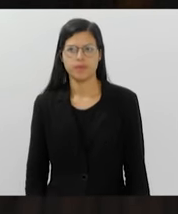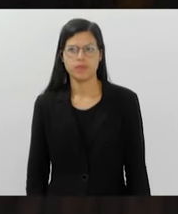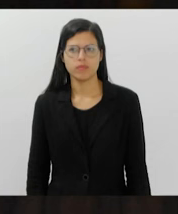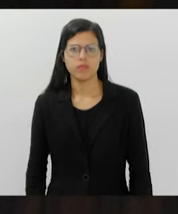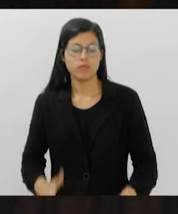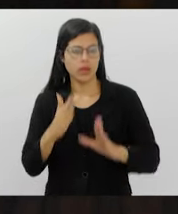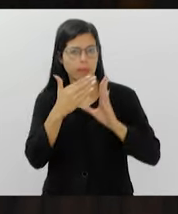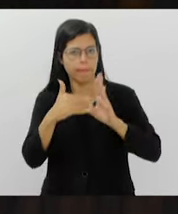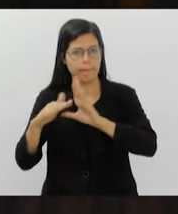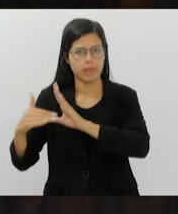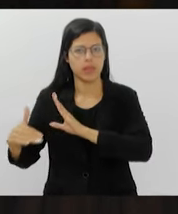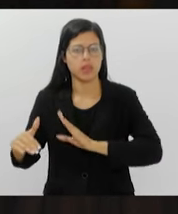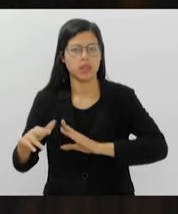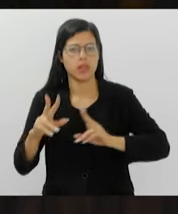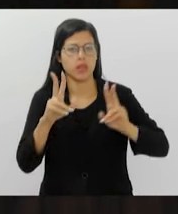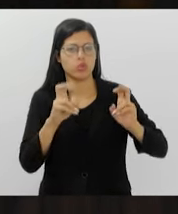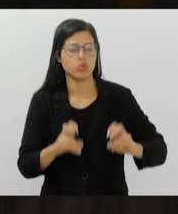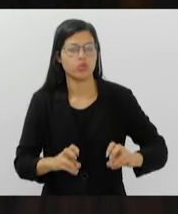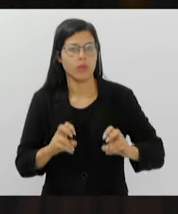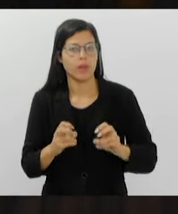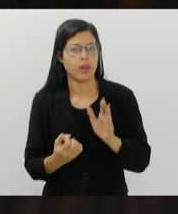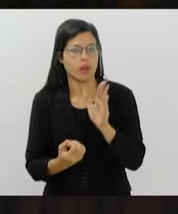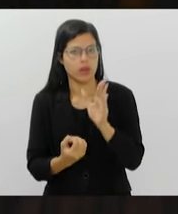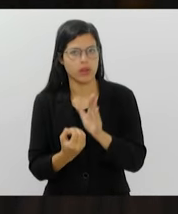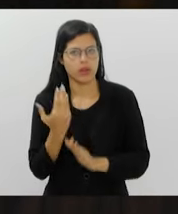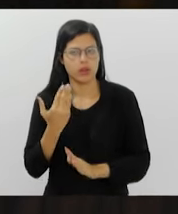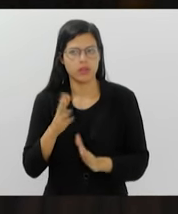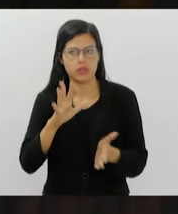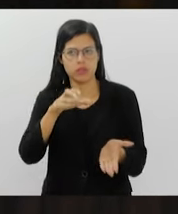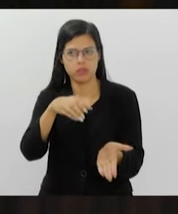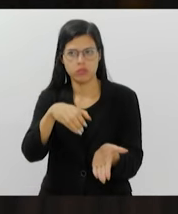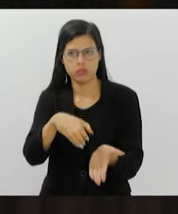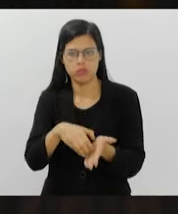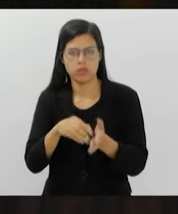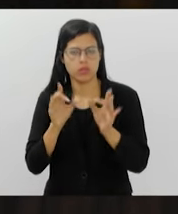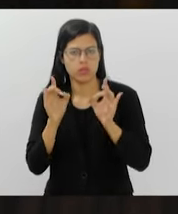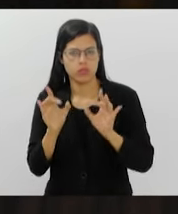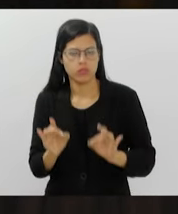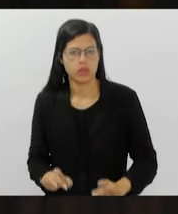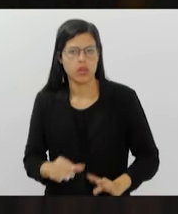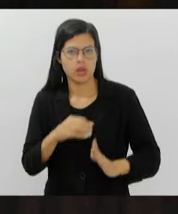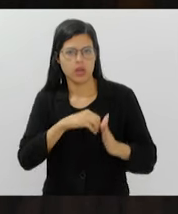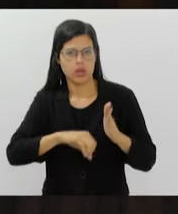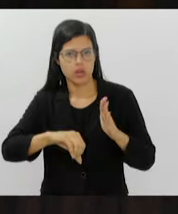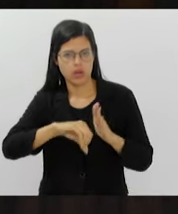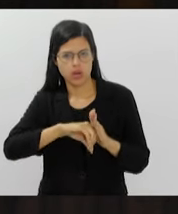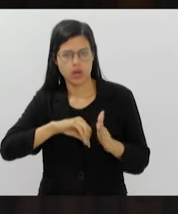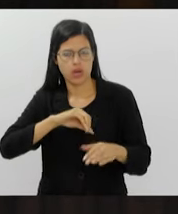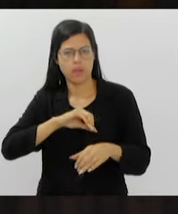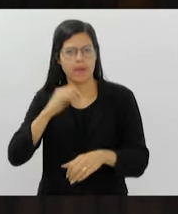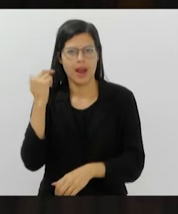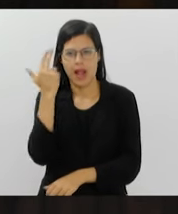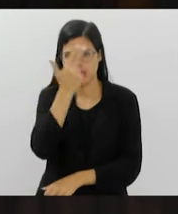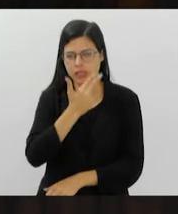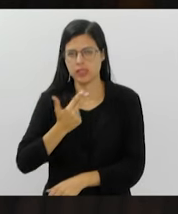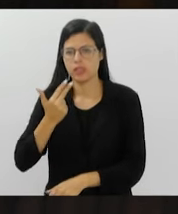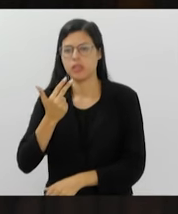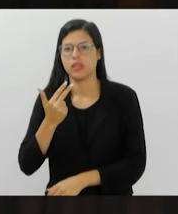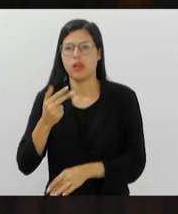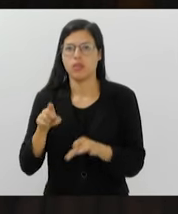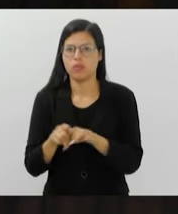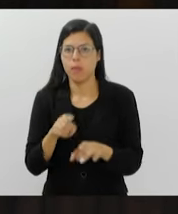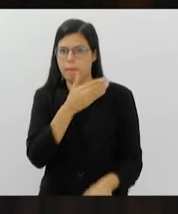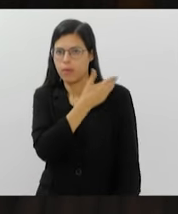de mensagem dispondo sobre a implantação de unidade especializada em crimes raciais e delitos de intolerância no município de